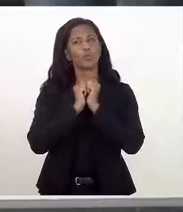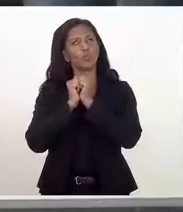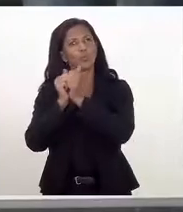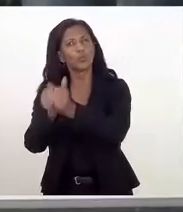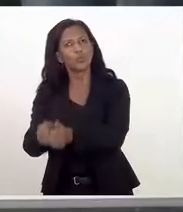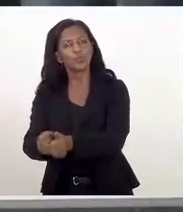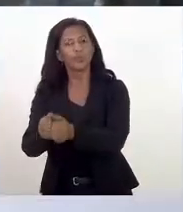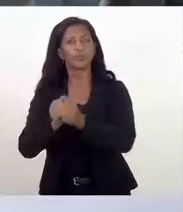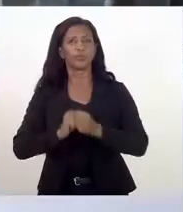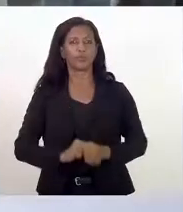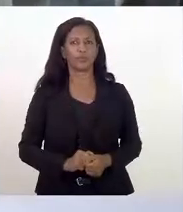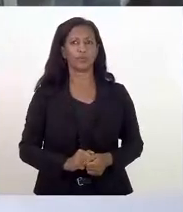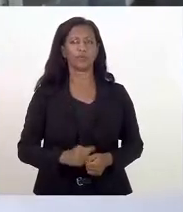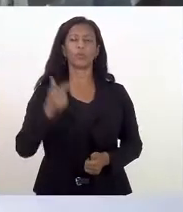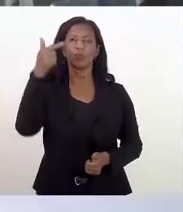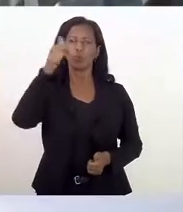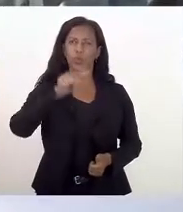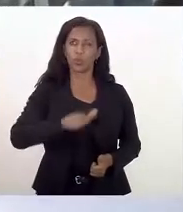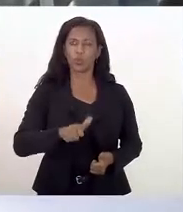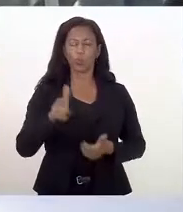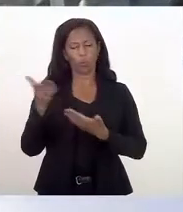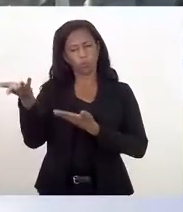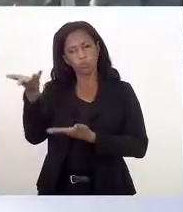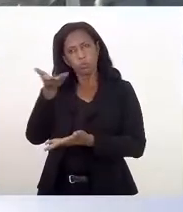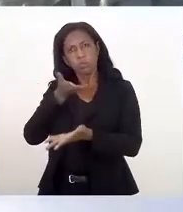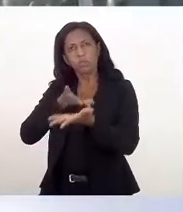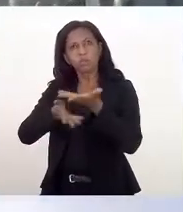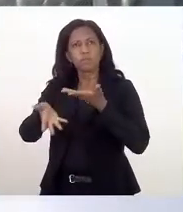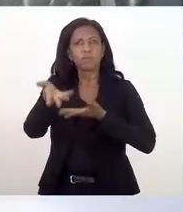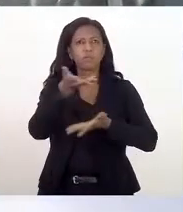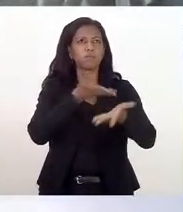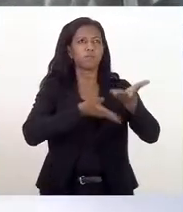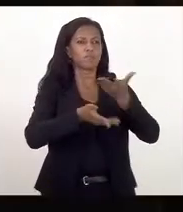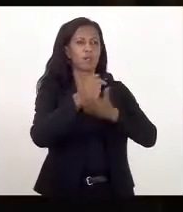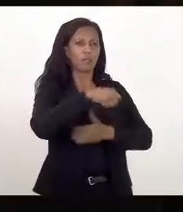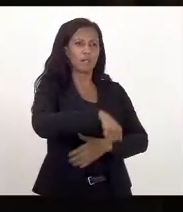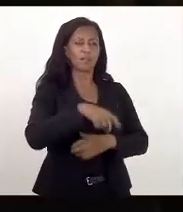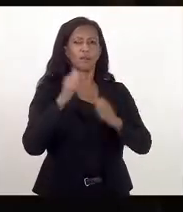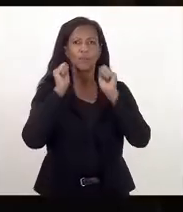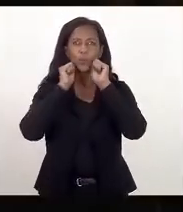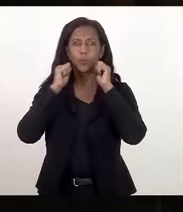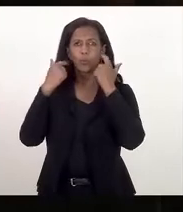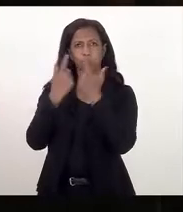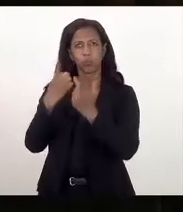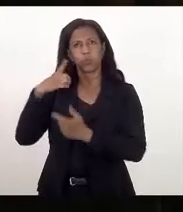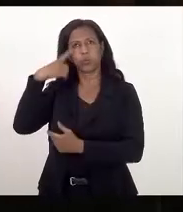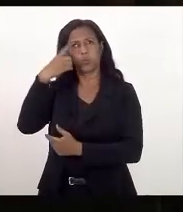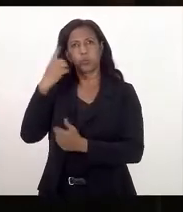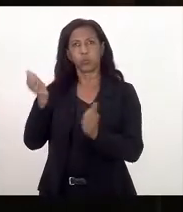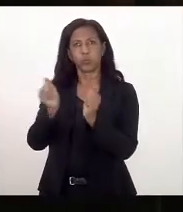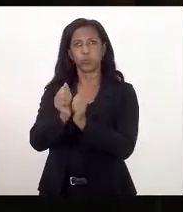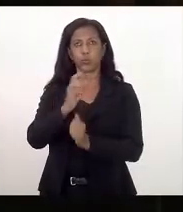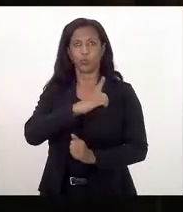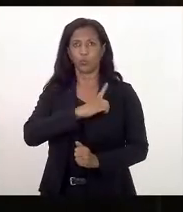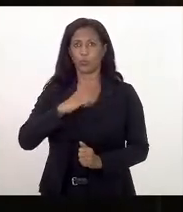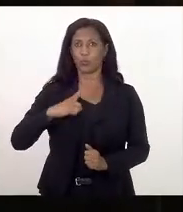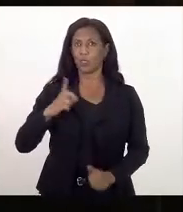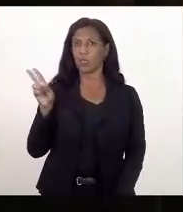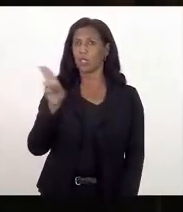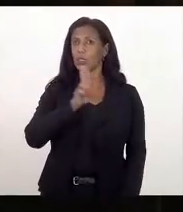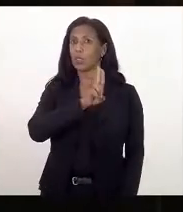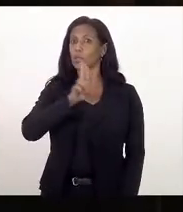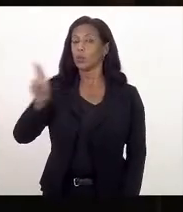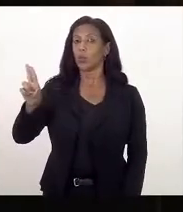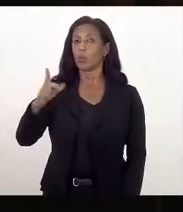mais uma vez em parceria deste Parlamento com a Defensoria Pública e, em nome do